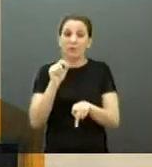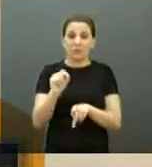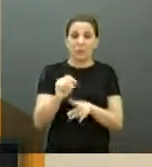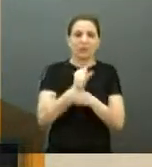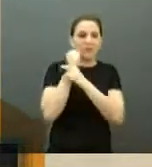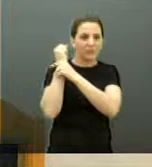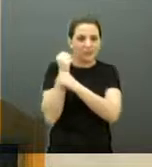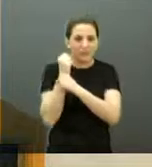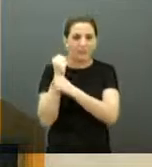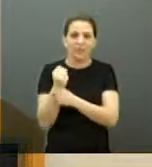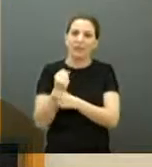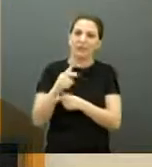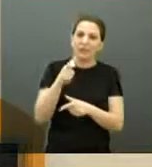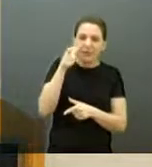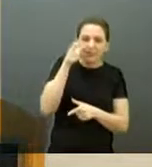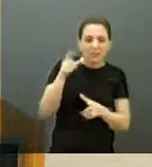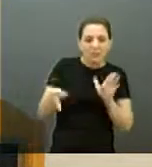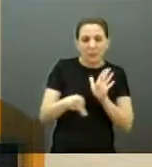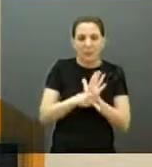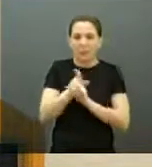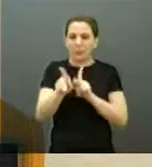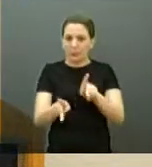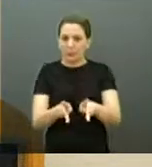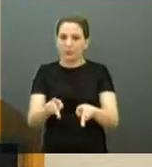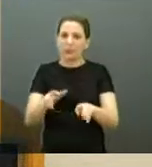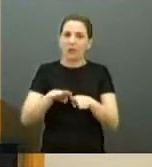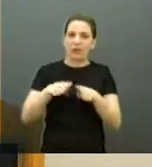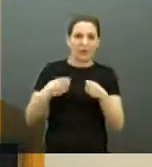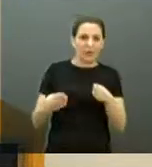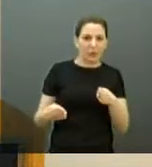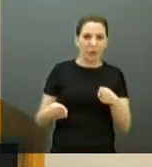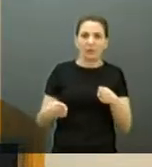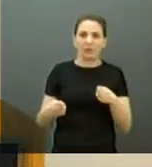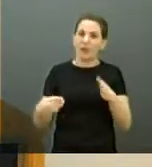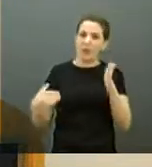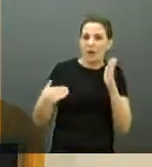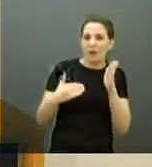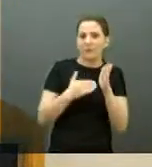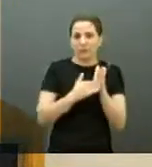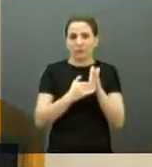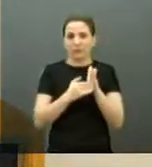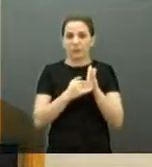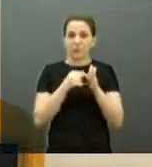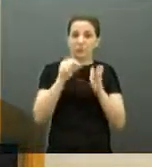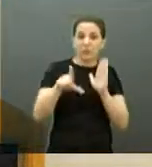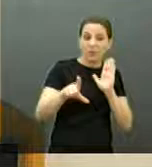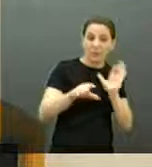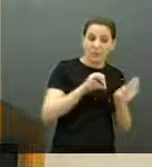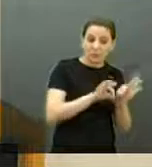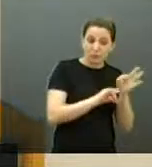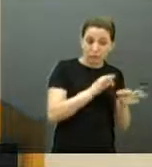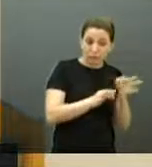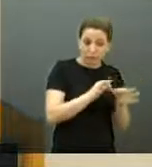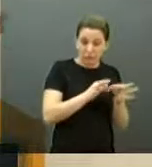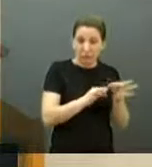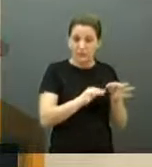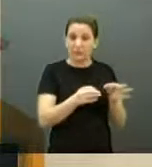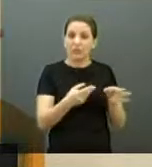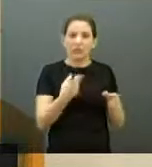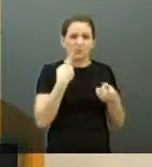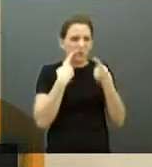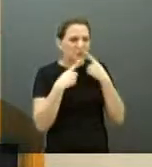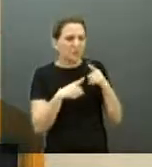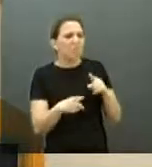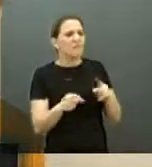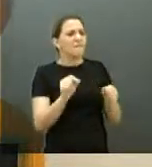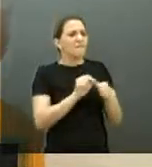defender aquilo que é seu interesse, a Câmara Municipal ela tem limitações. Aquilo que está na justiça, que não foi julgado, a gente não pode fazer